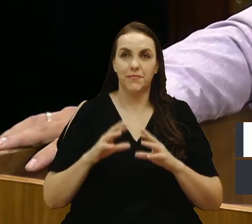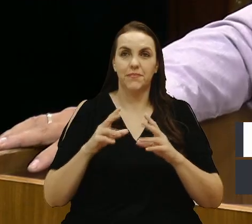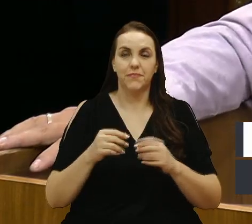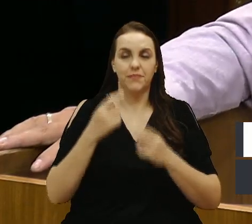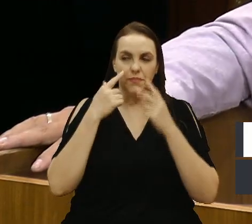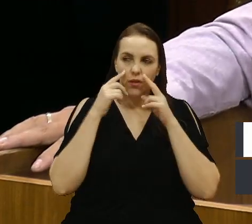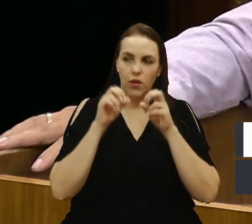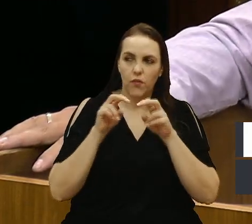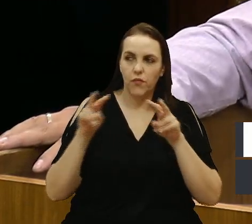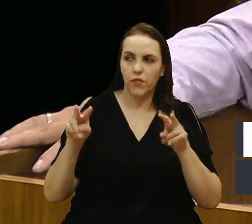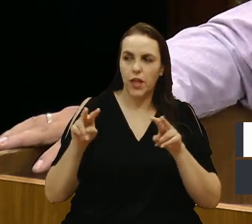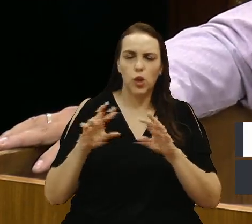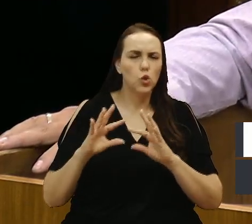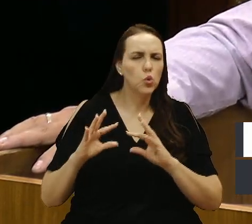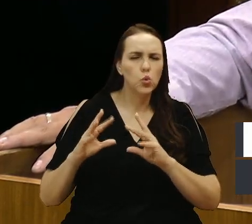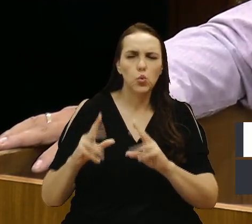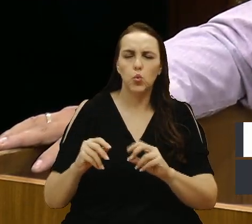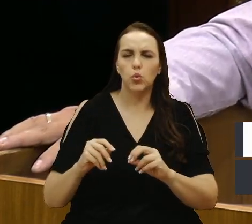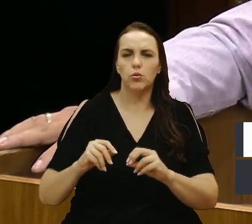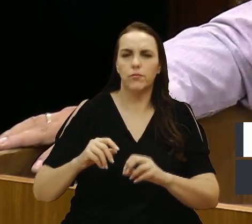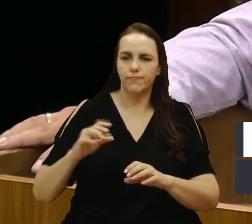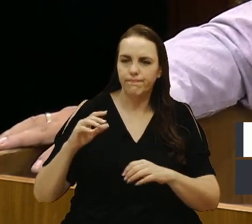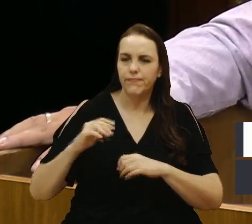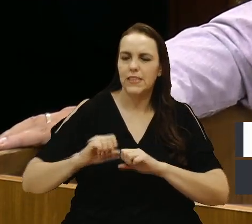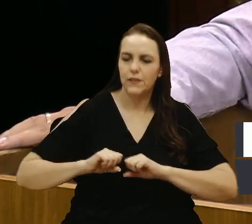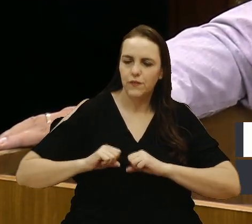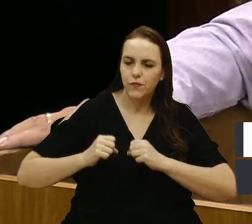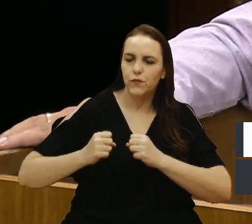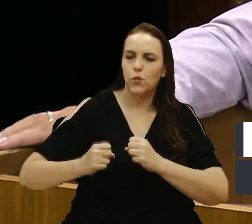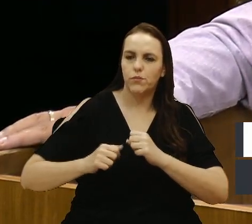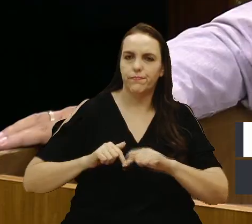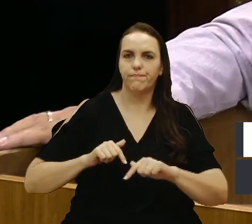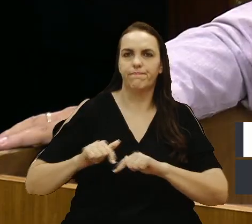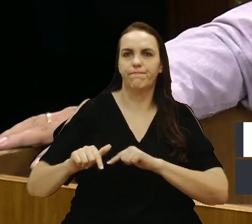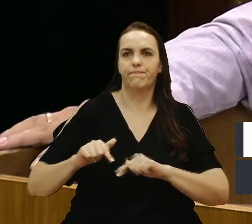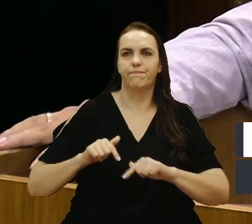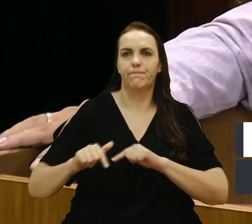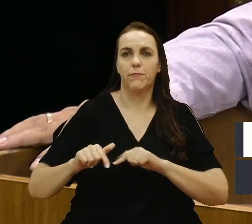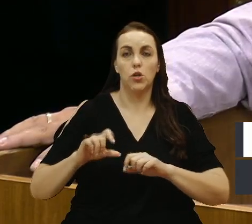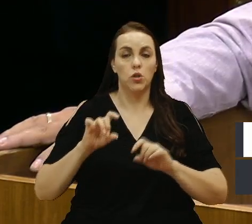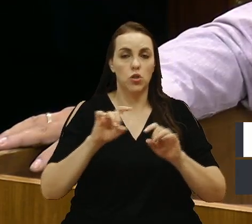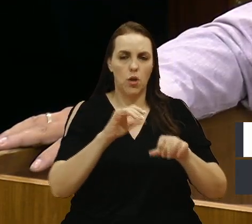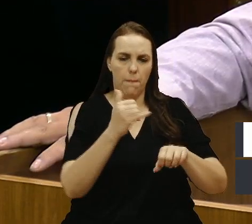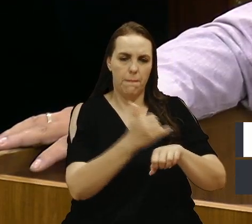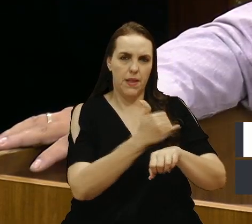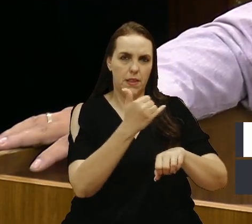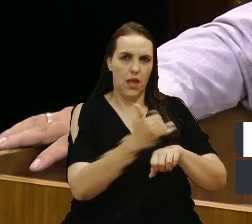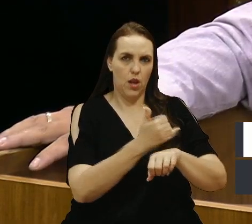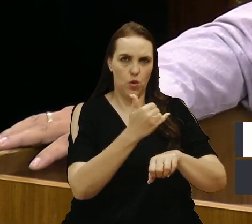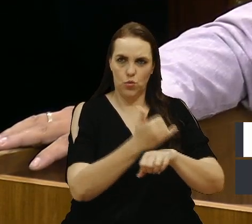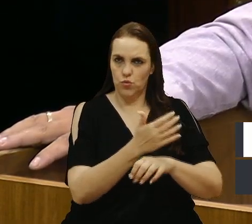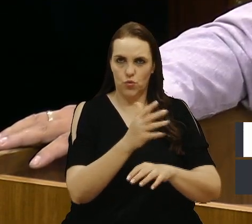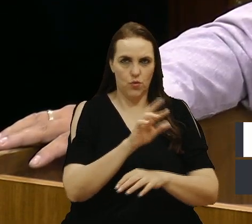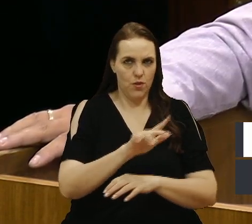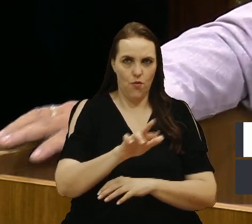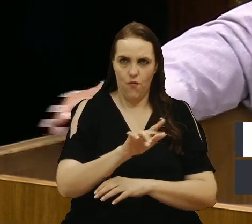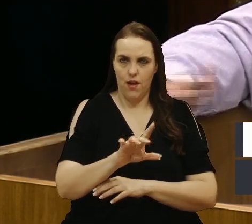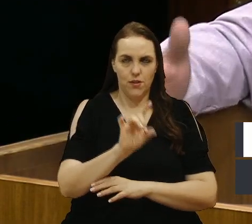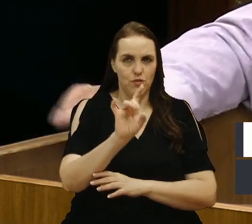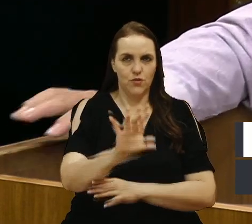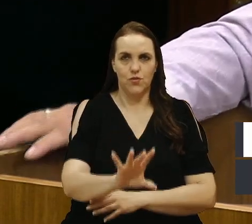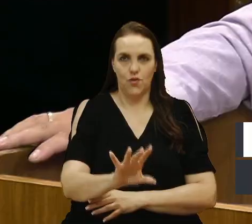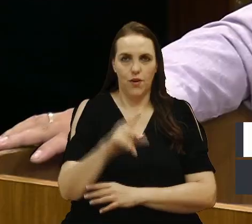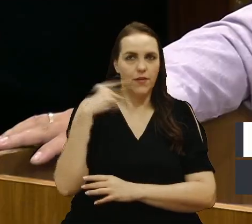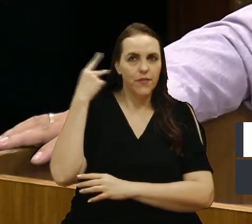vê a mão do trabalhador. Falo aqui não só dos metalúrgicos, vereador Cláudio Libardi, mas de todas